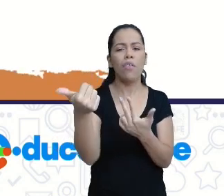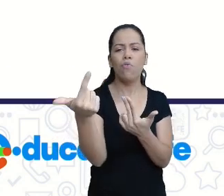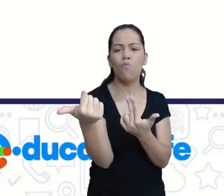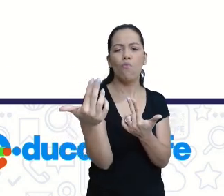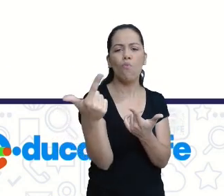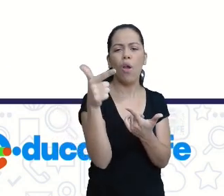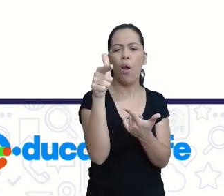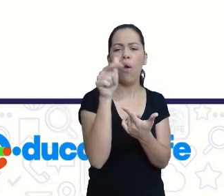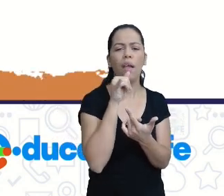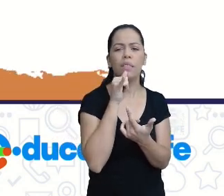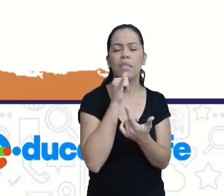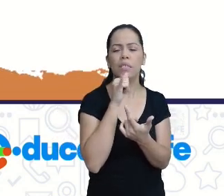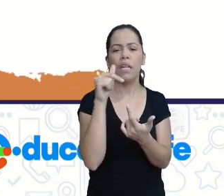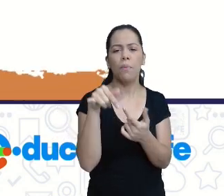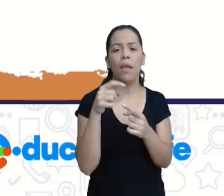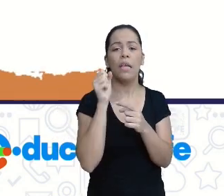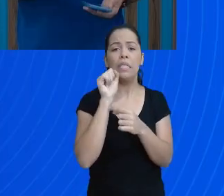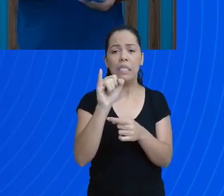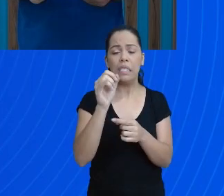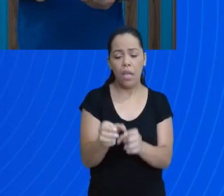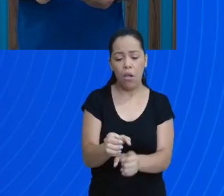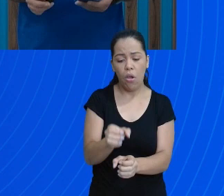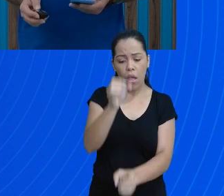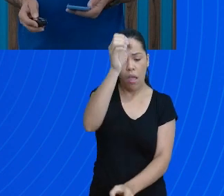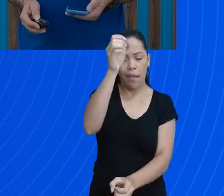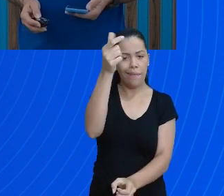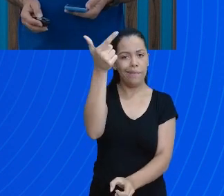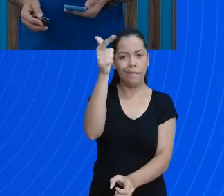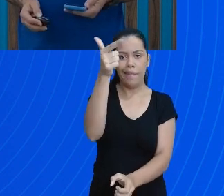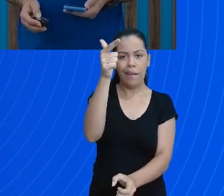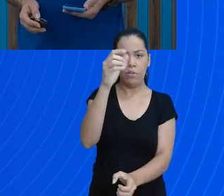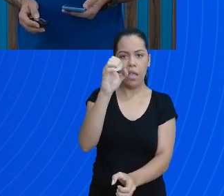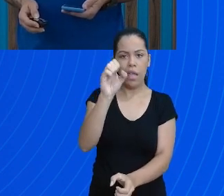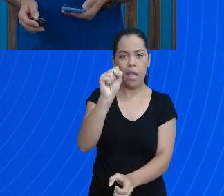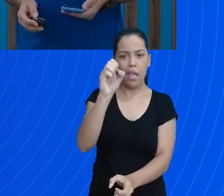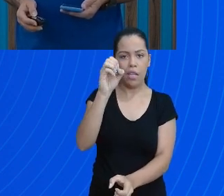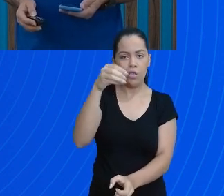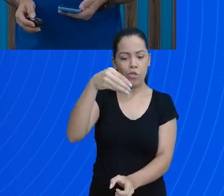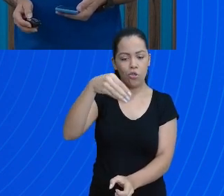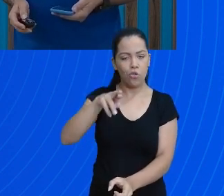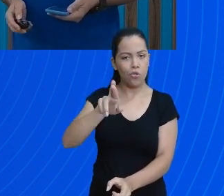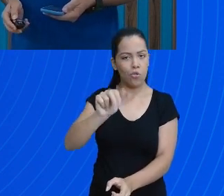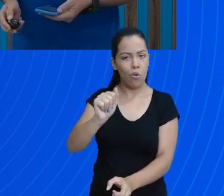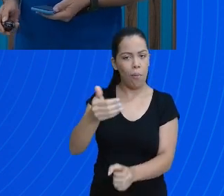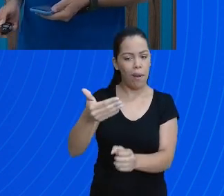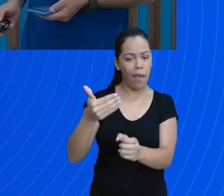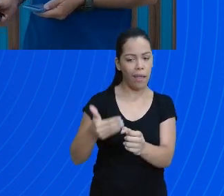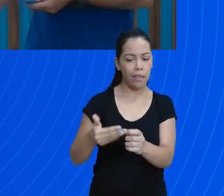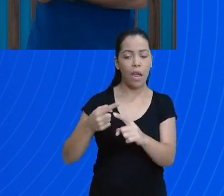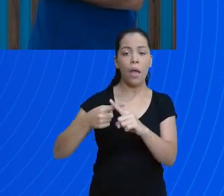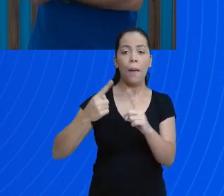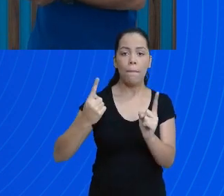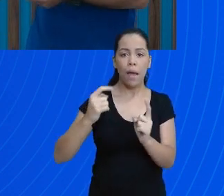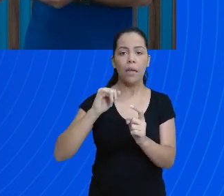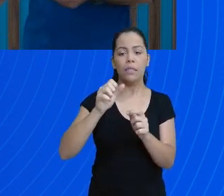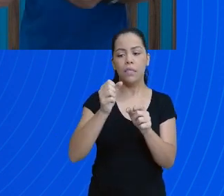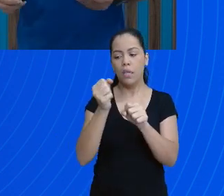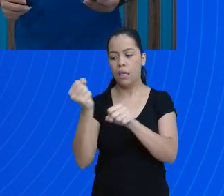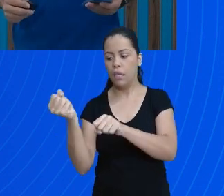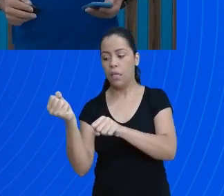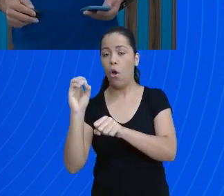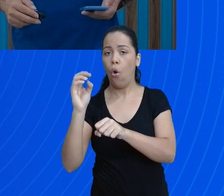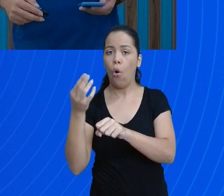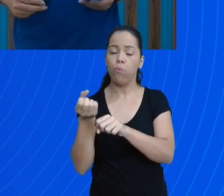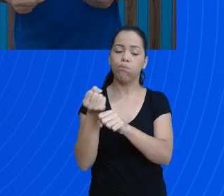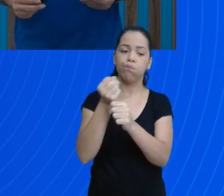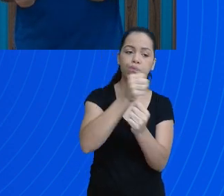pé, ele não vai gerar sombra, mas se ele tiver qualquer inclinação, ele vai gerar uma sombra, tá certo? Então, para a gente, toda vez que a